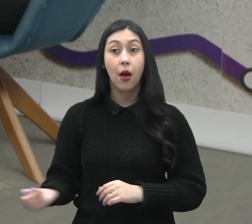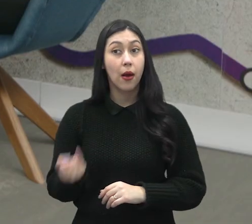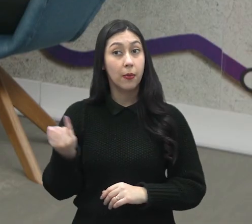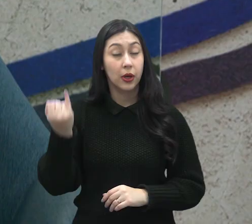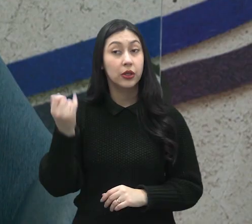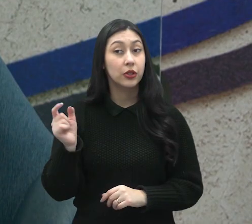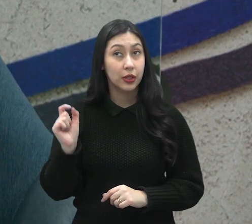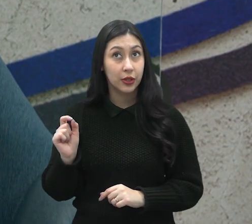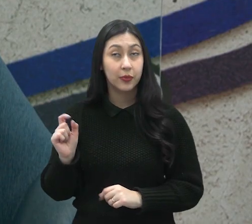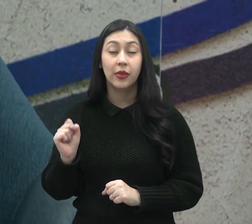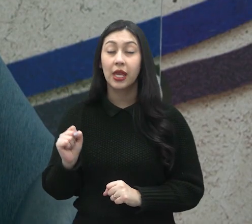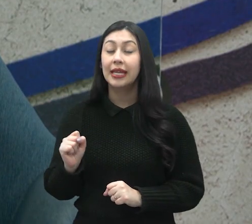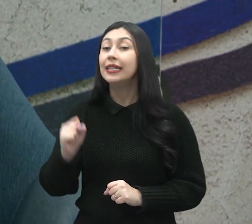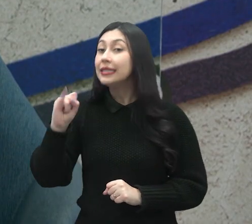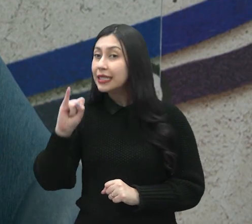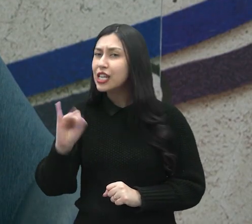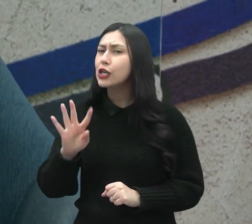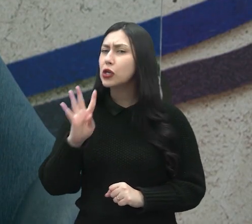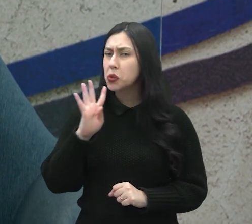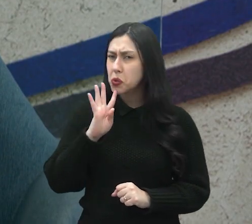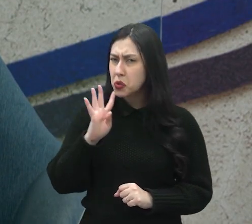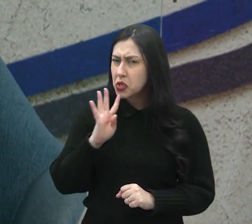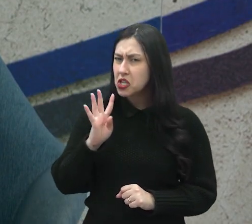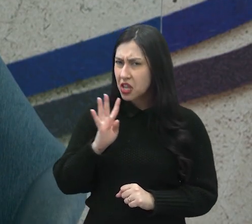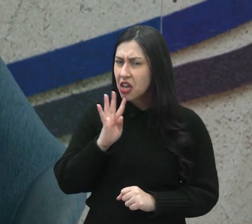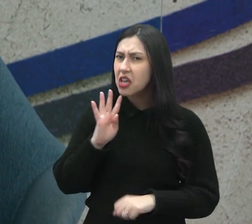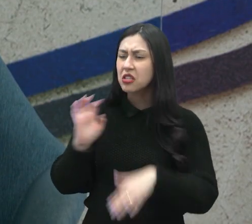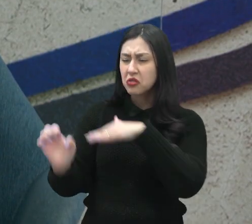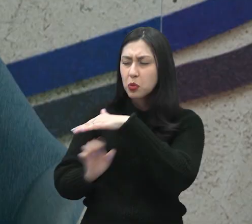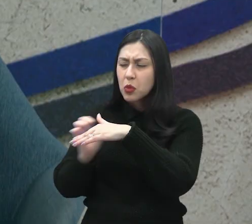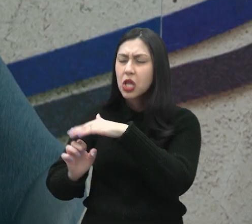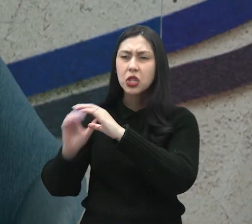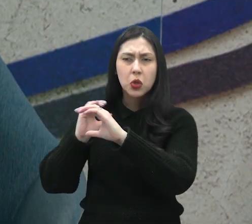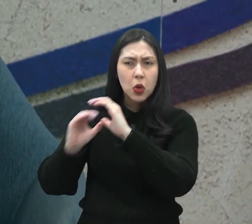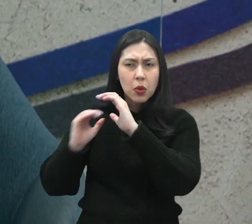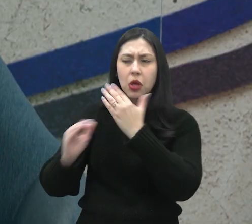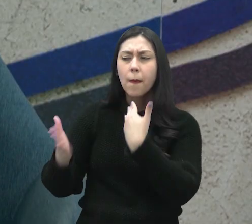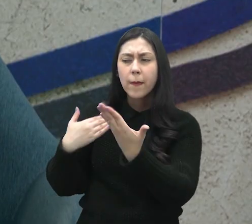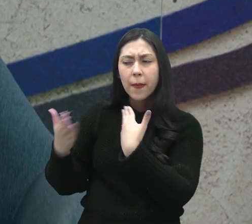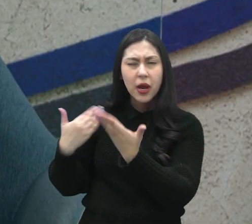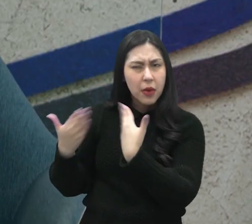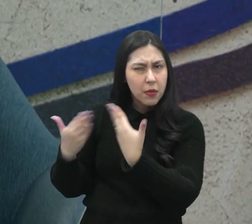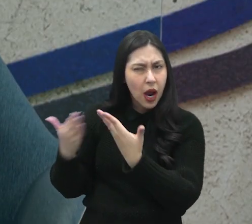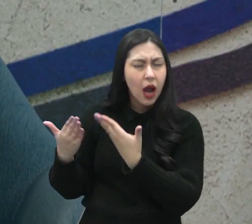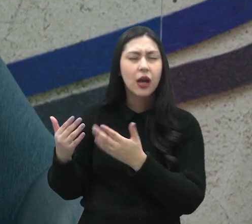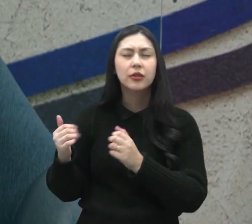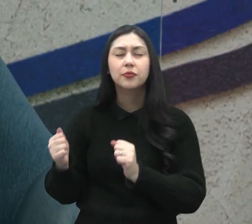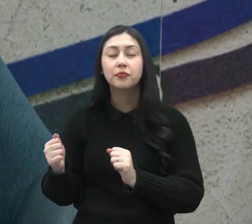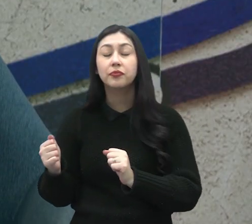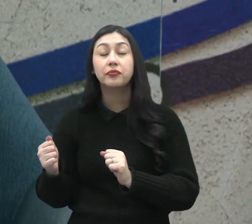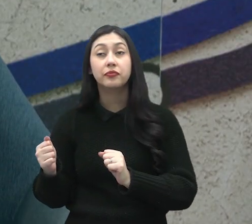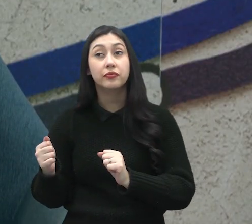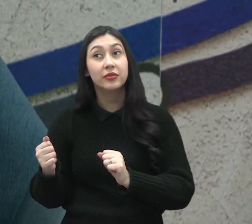que quando você conhece as regras do jogo, quando você tem essa clareza de comunicação, seja com seu chefe ou com o RH da sua